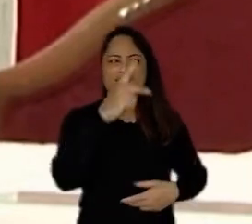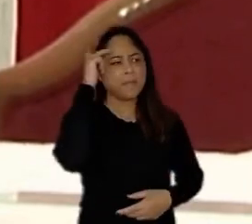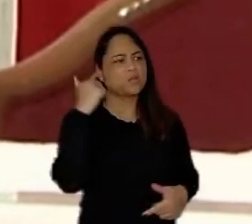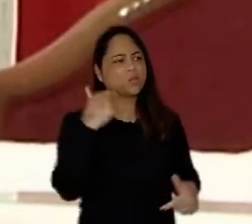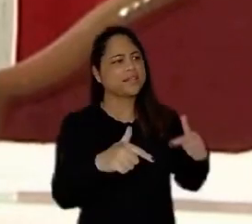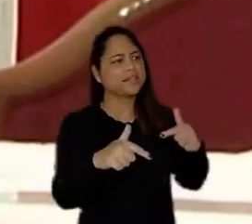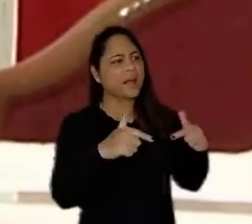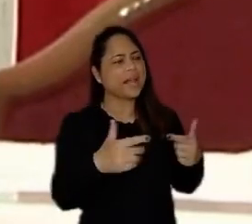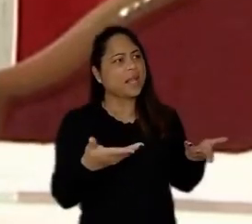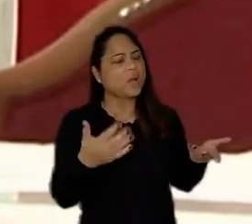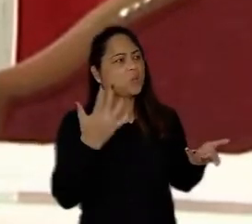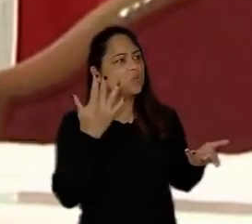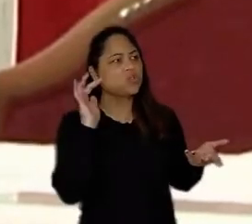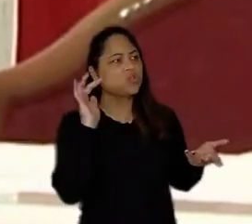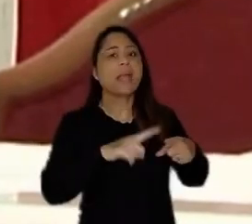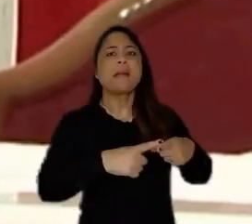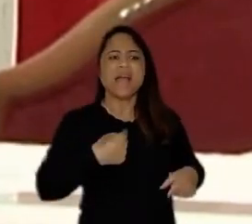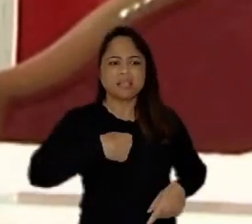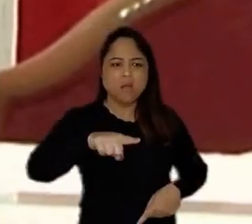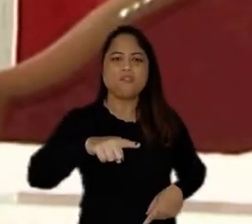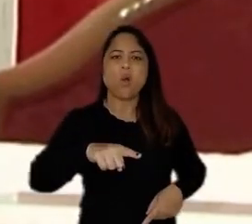trabalha.